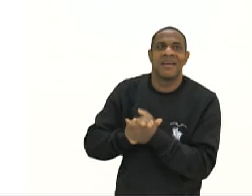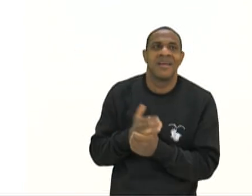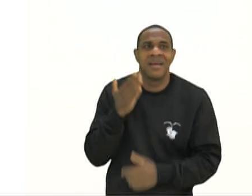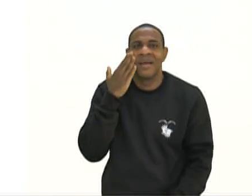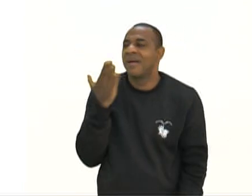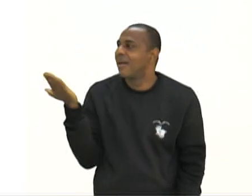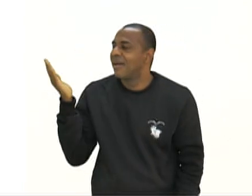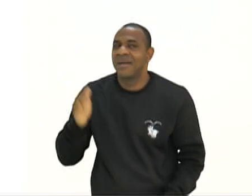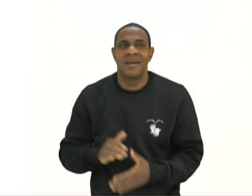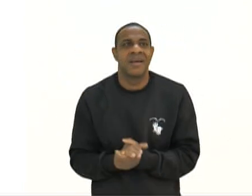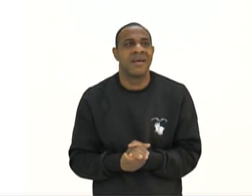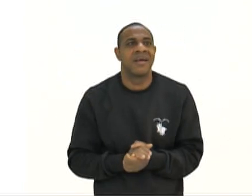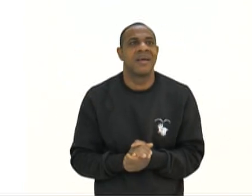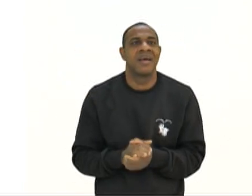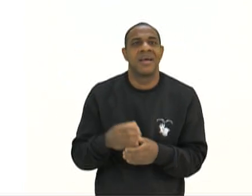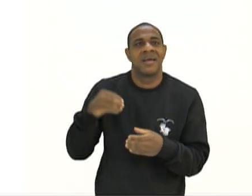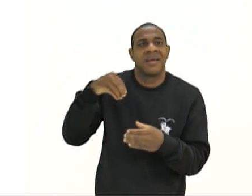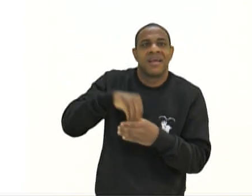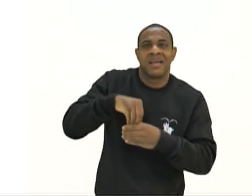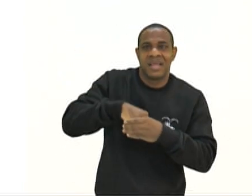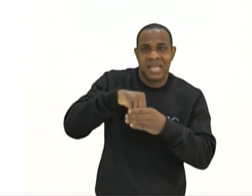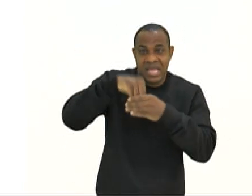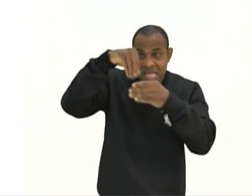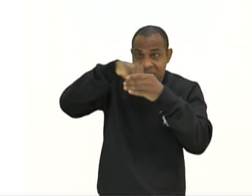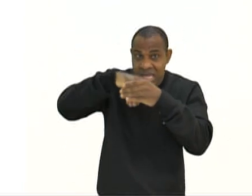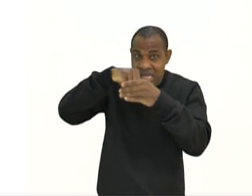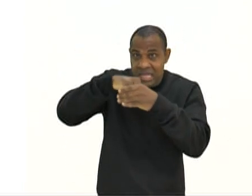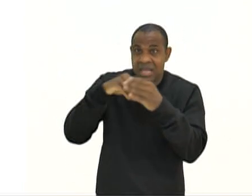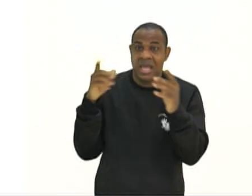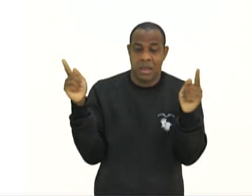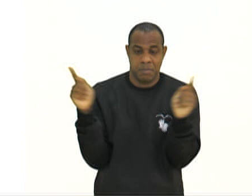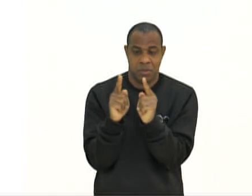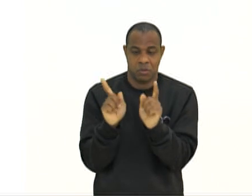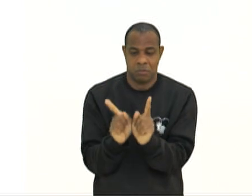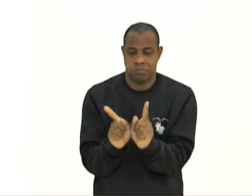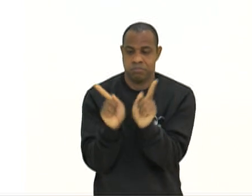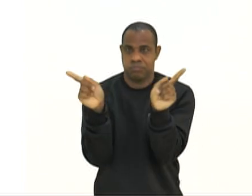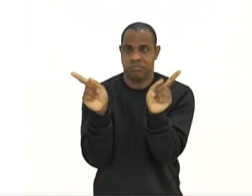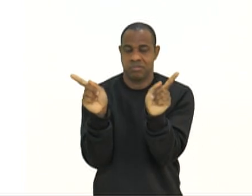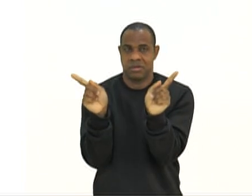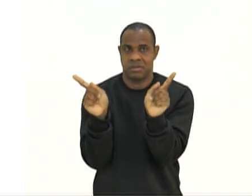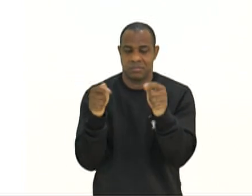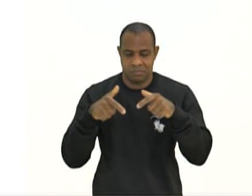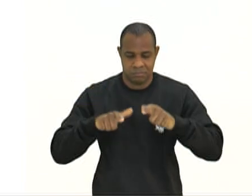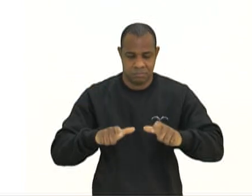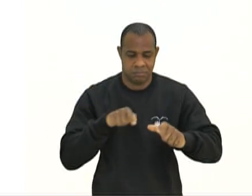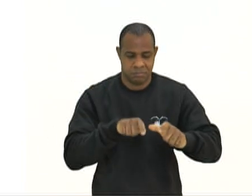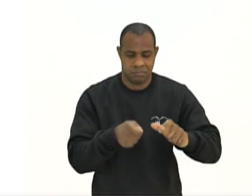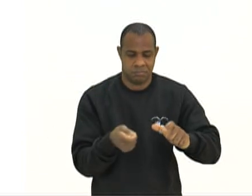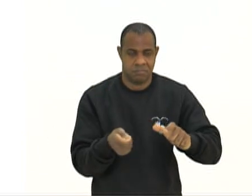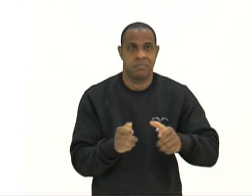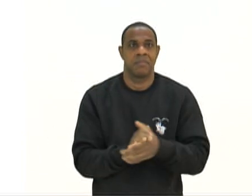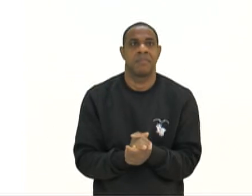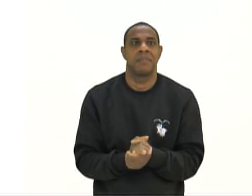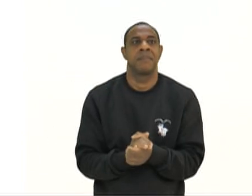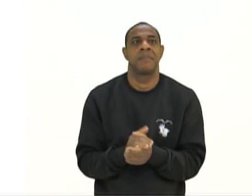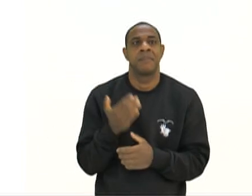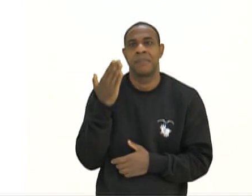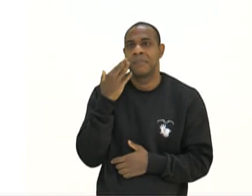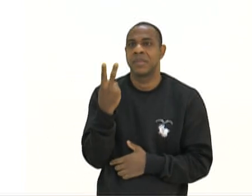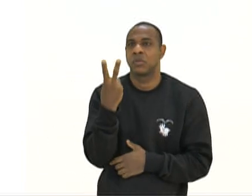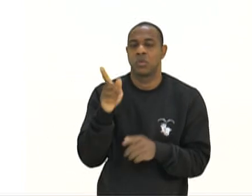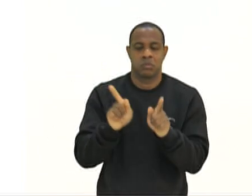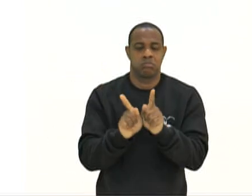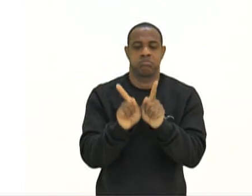para vocês. A antena interna é menor e normalmente possui um receptor de sinal e duas hastes metálicas.